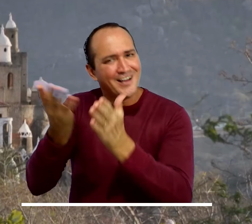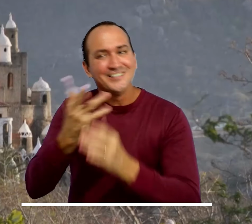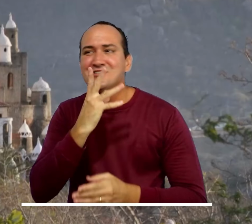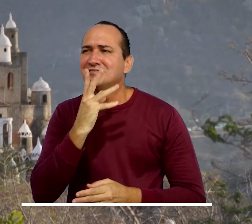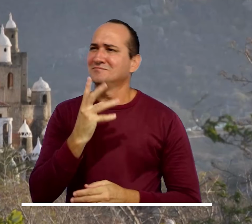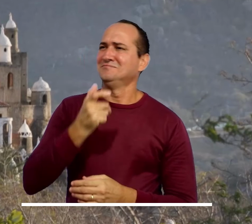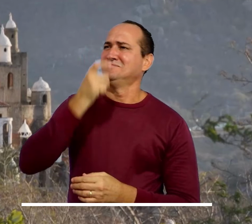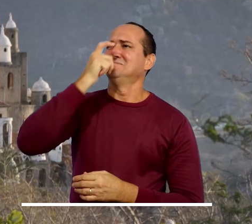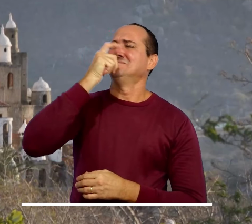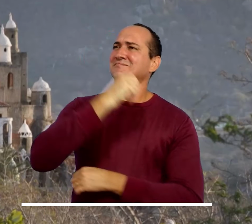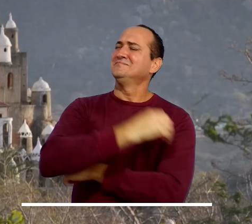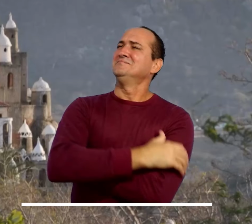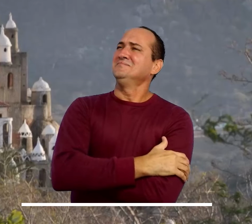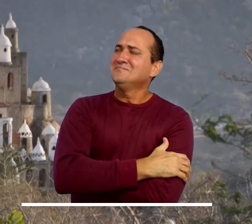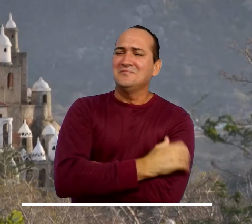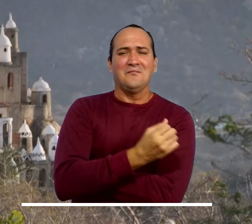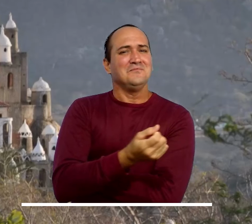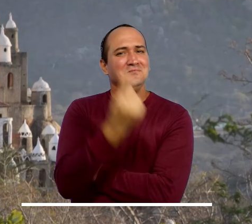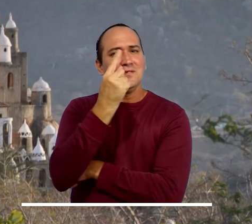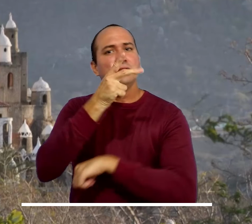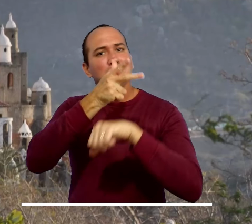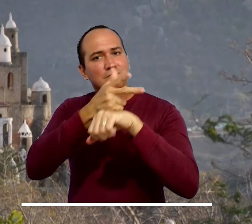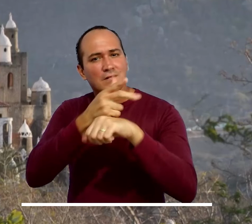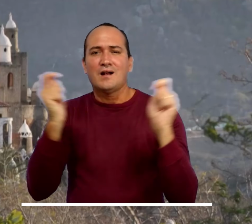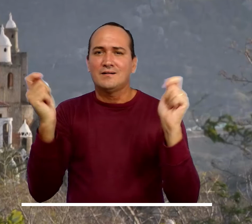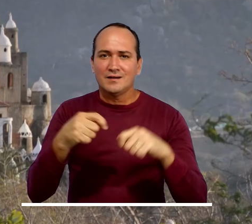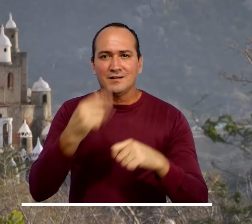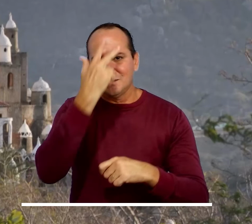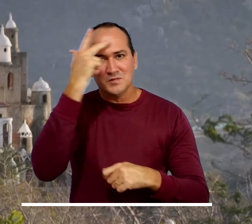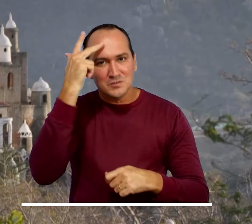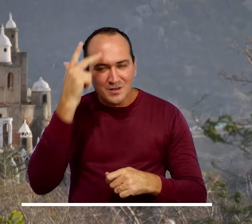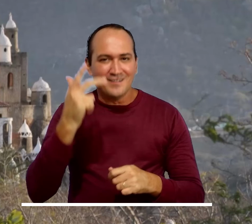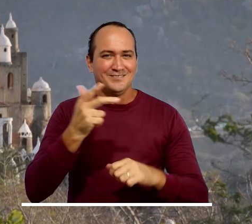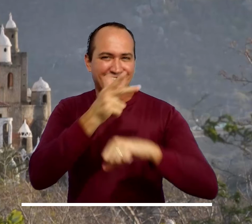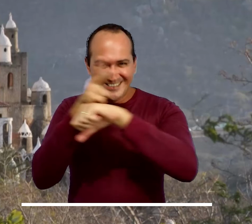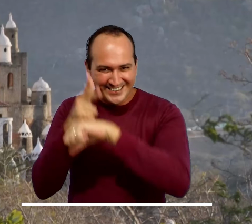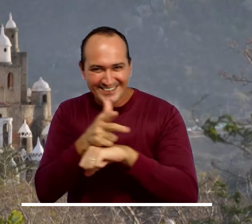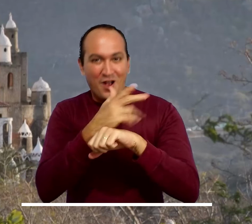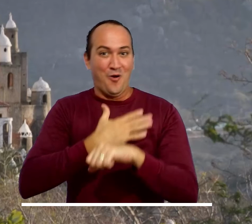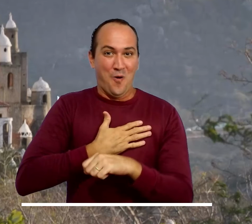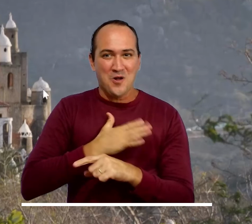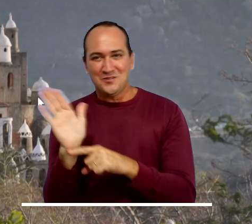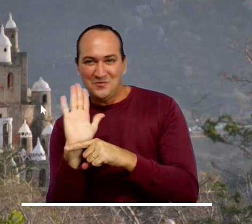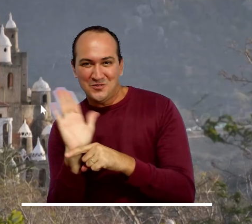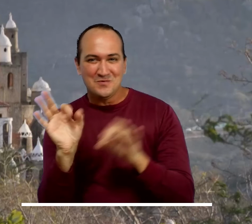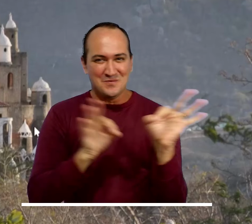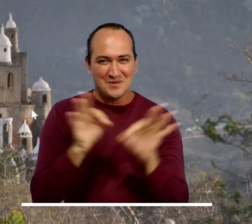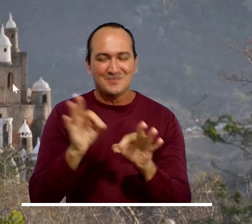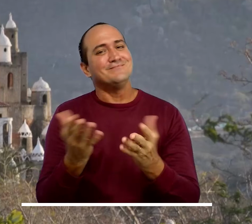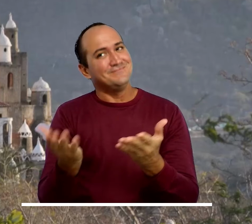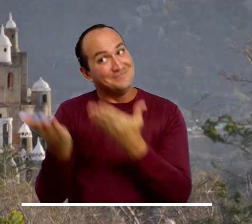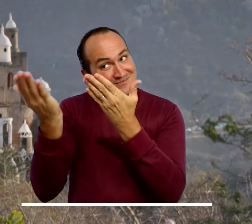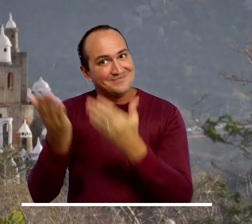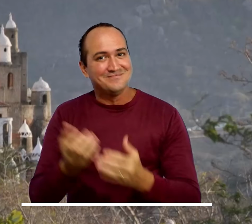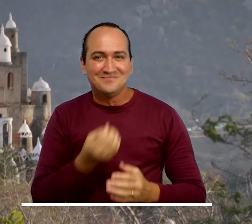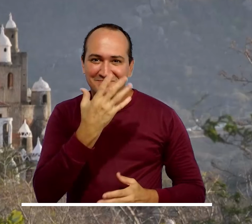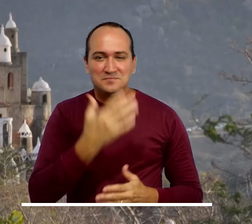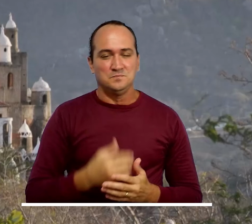bem interessante mesmo, inclusive para fazer gravações aí, pessoal do audiovisual, né, do cinema. Então, nesse caso em particular, eu